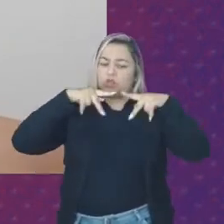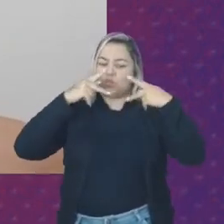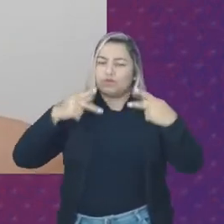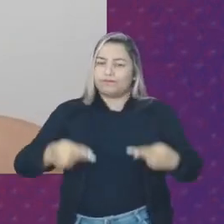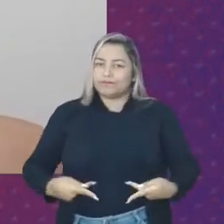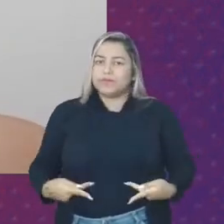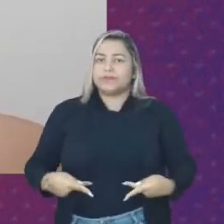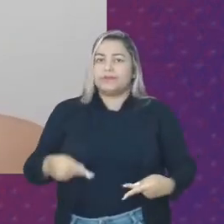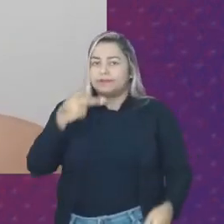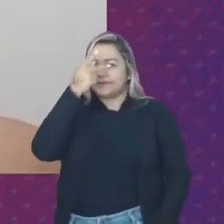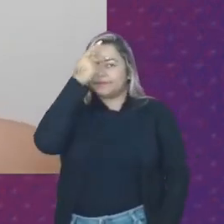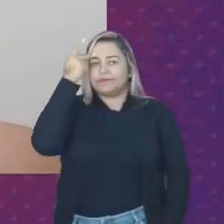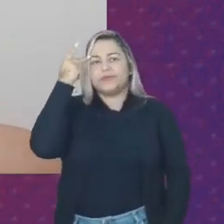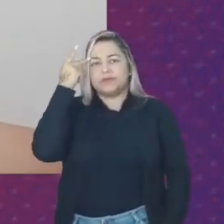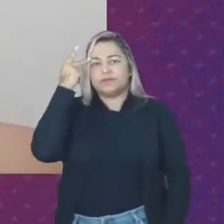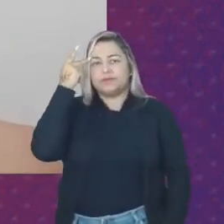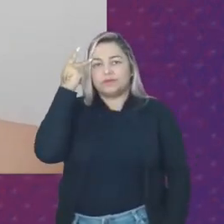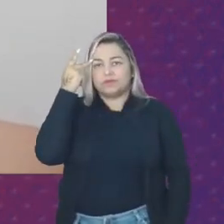Então,